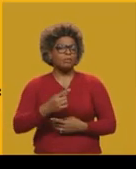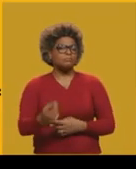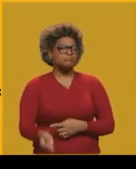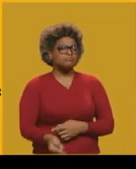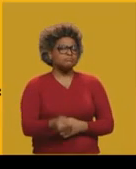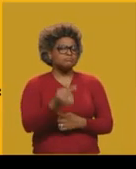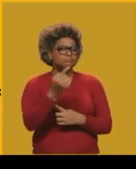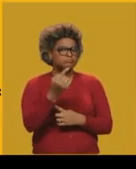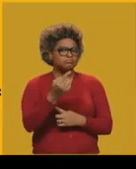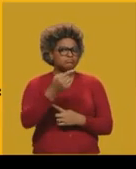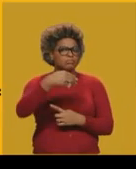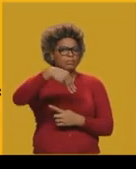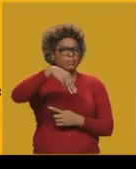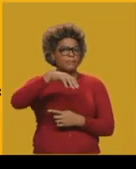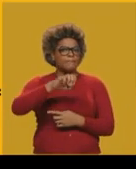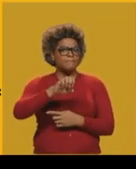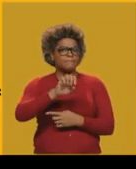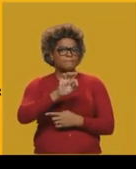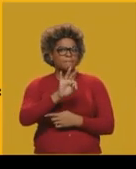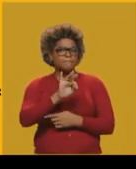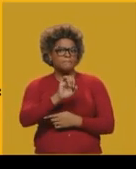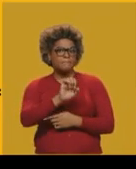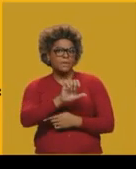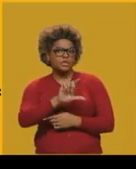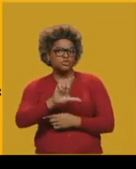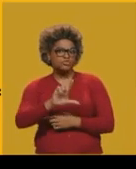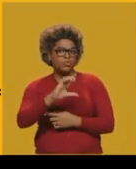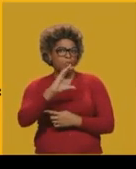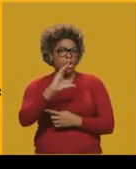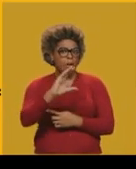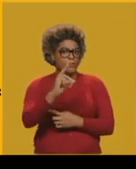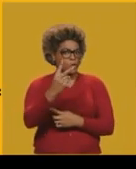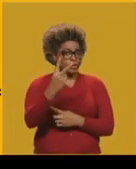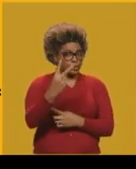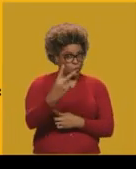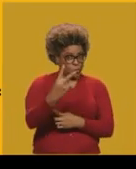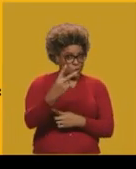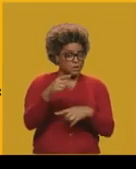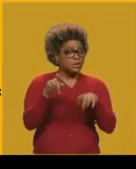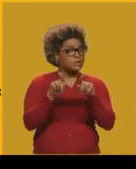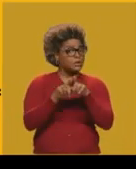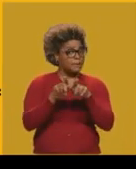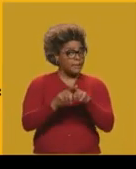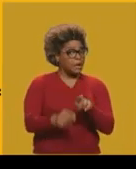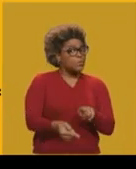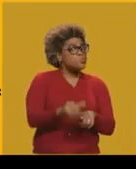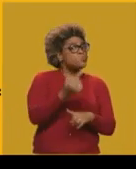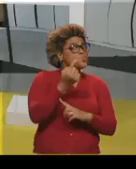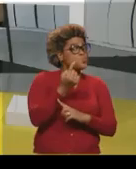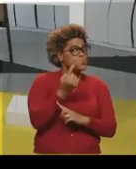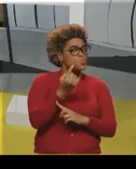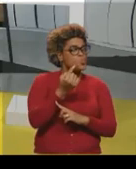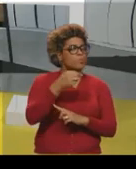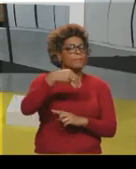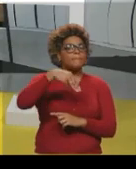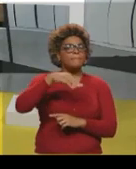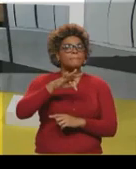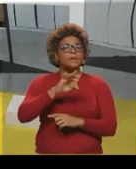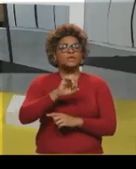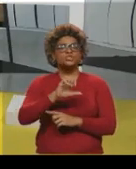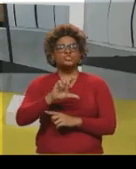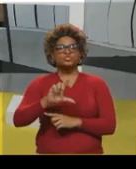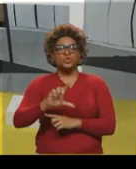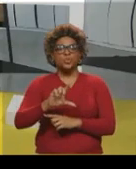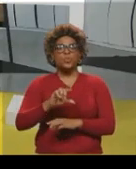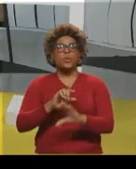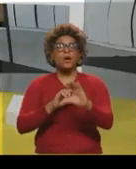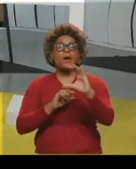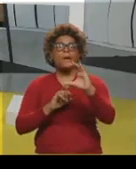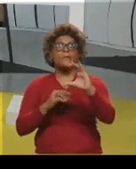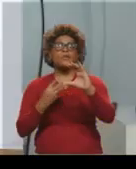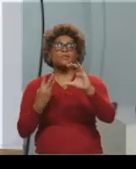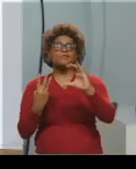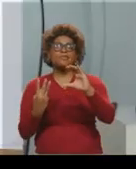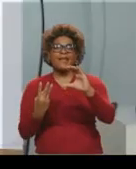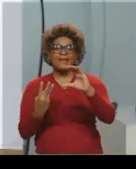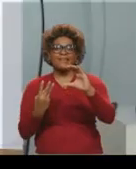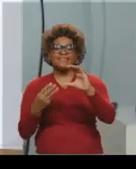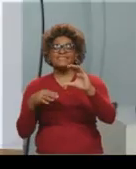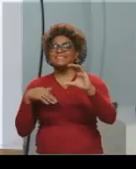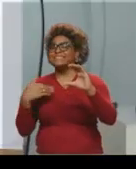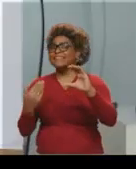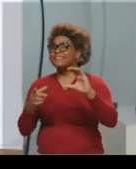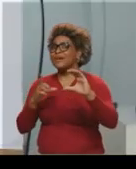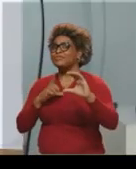carbono 2 e tenho um metil no carbono 3. Então, agora eu vou ter dimetil,